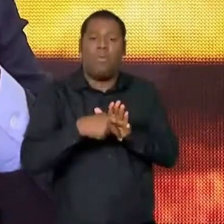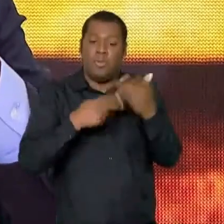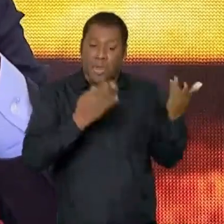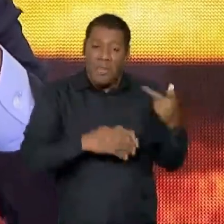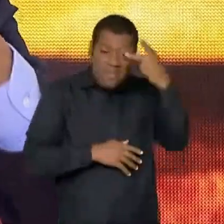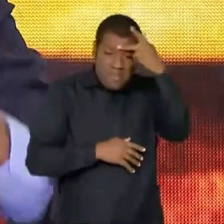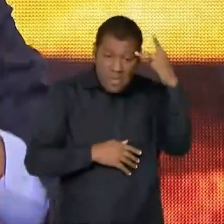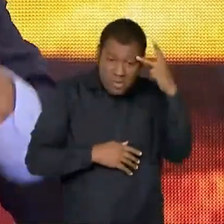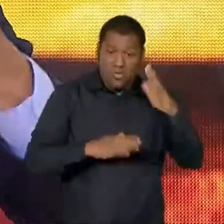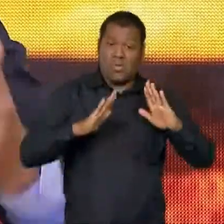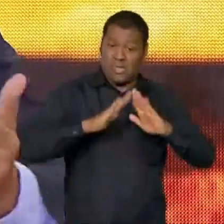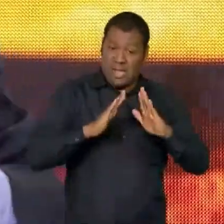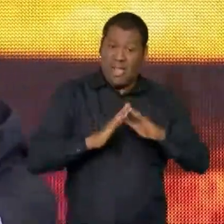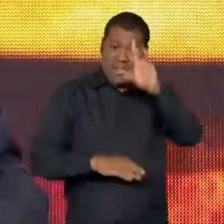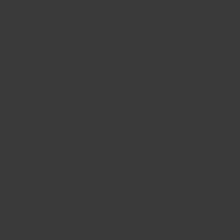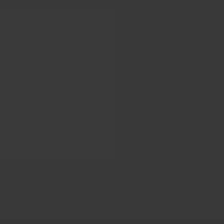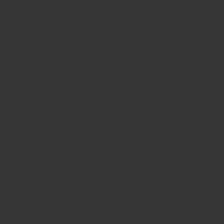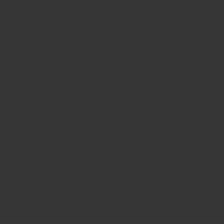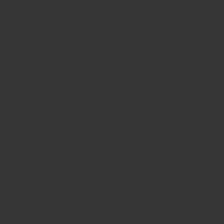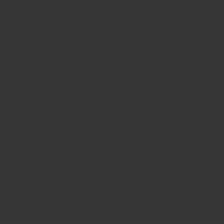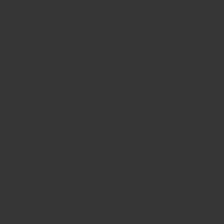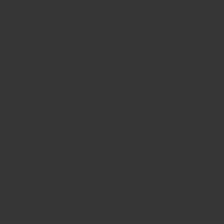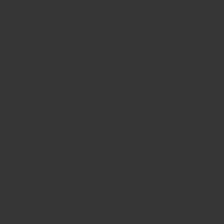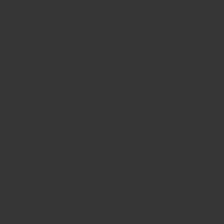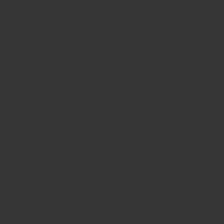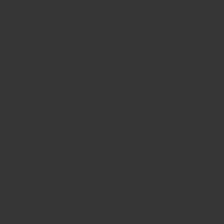moram há 20 30